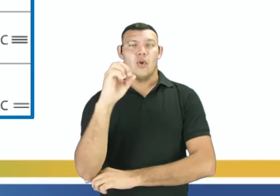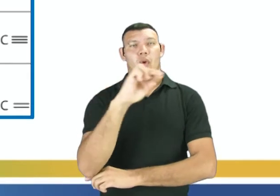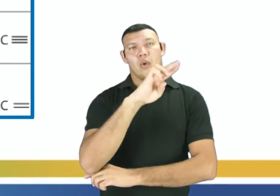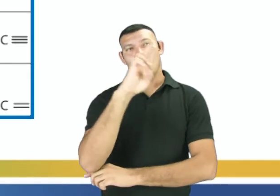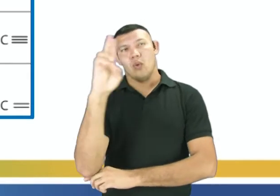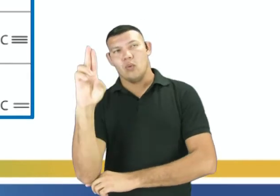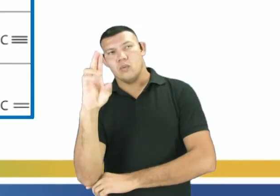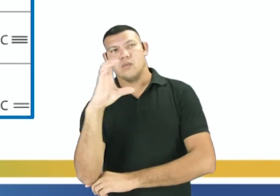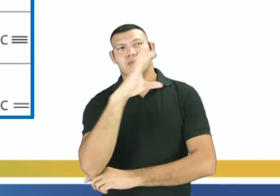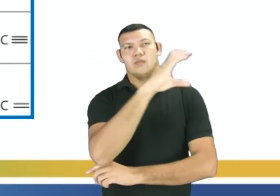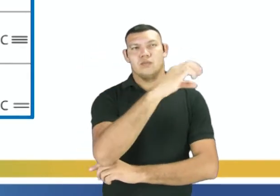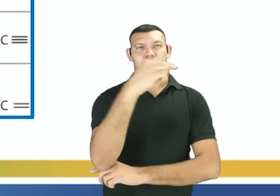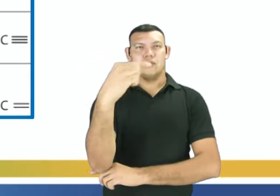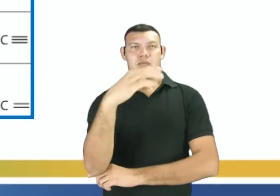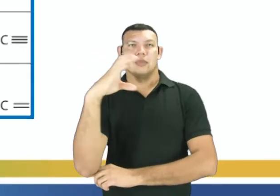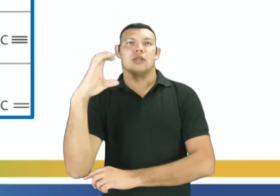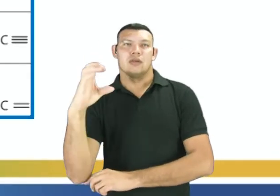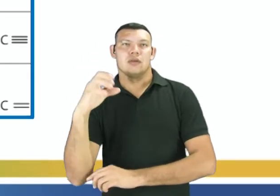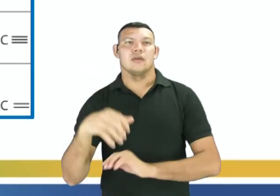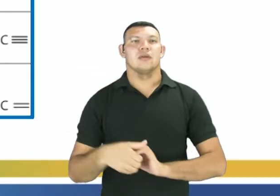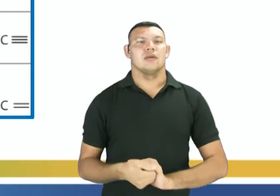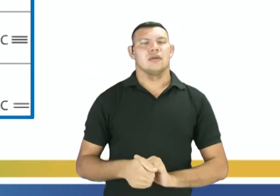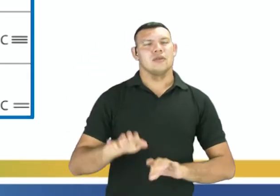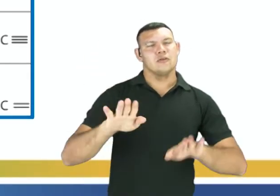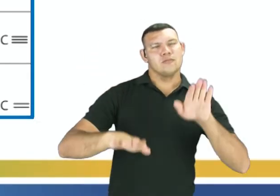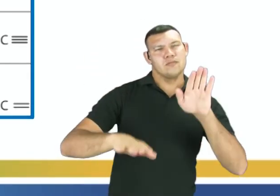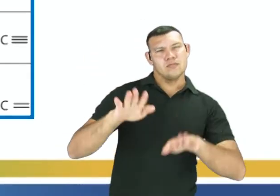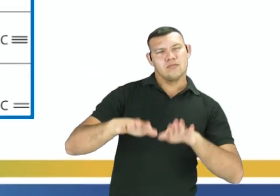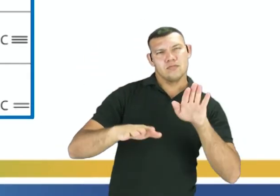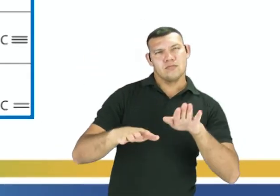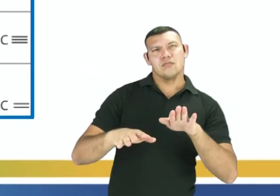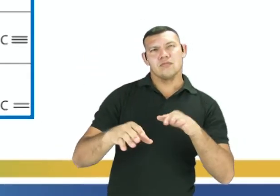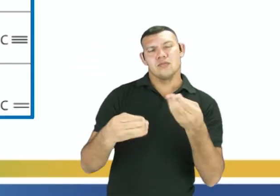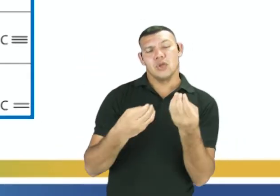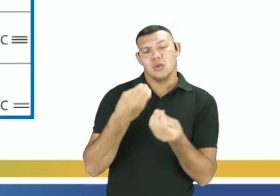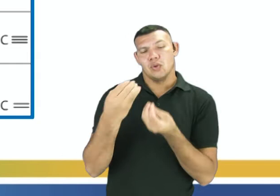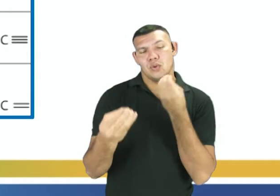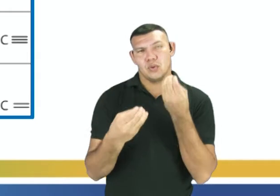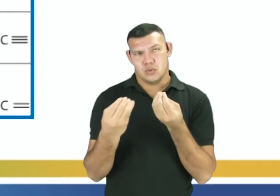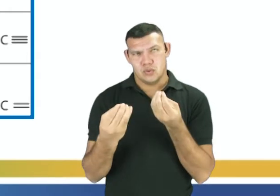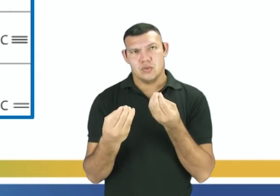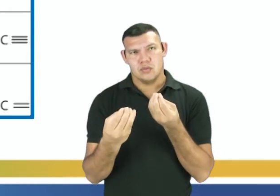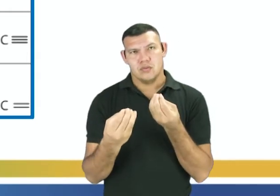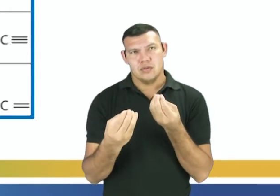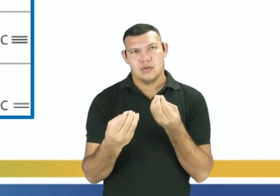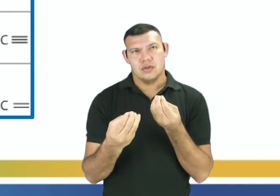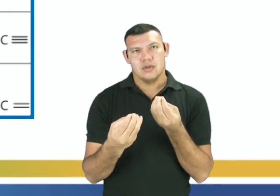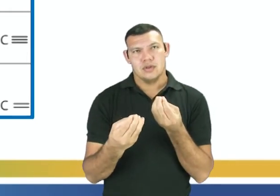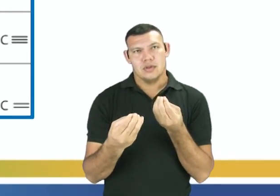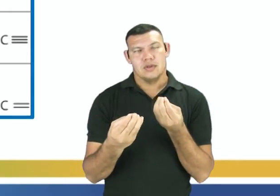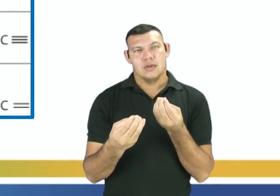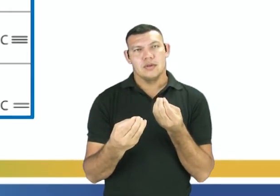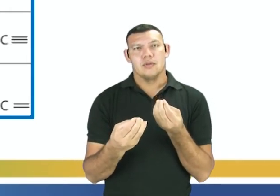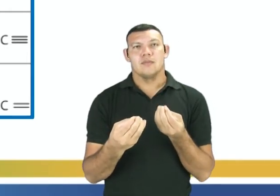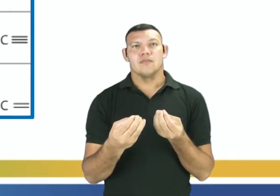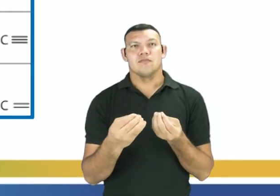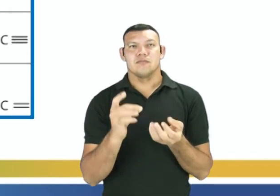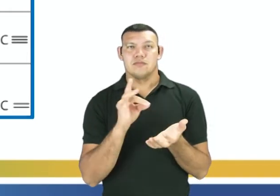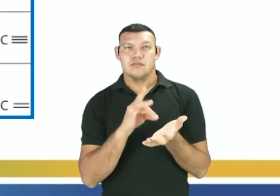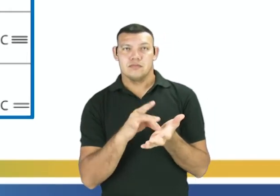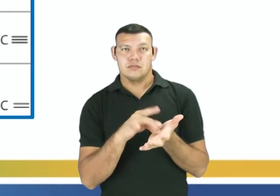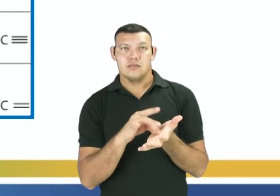da orgânica, que é o carbono, e dependendo do tipo de encadeamento, do tipo de cadeia, a gente vai ter um ponto de